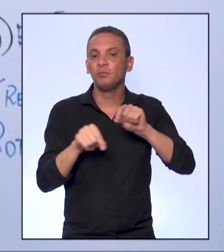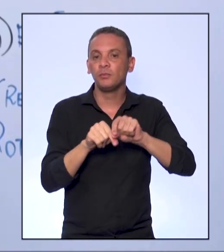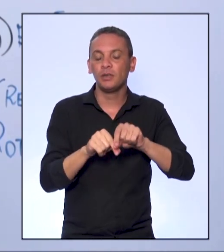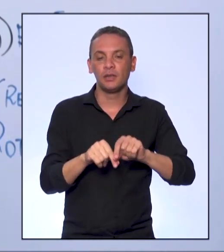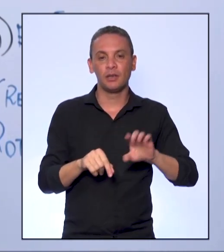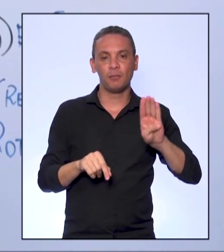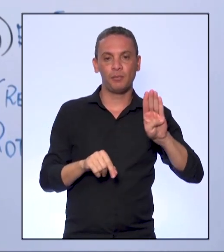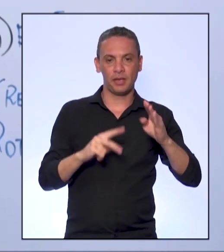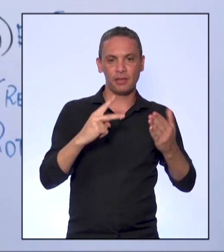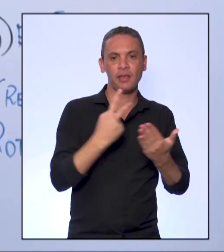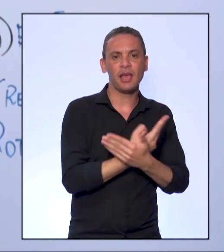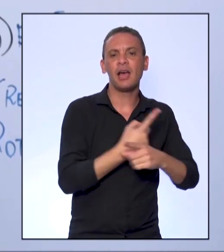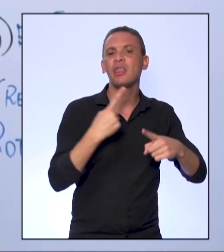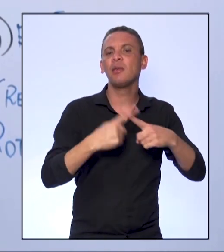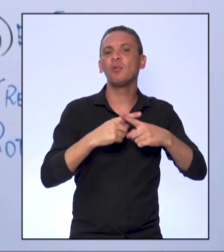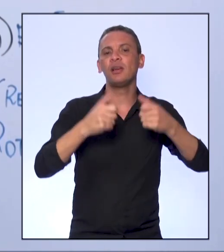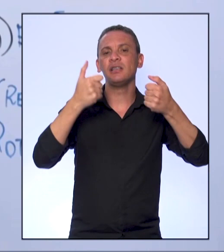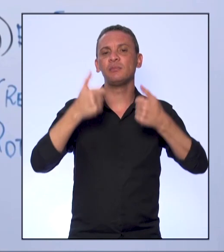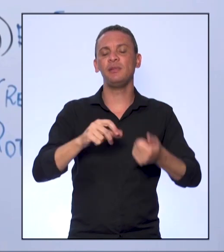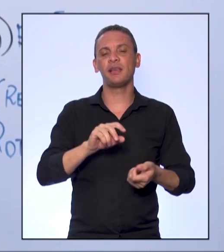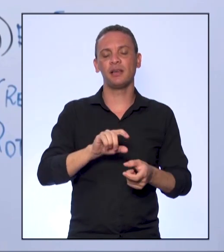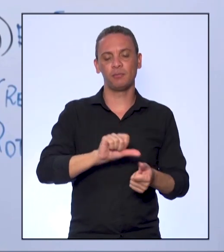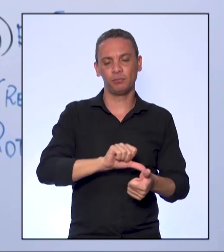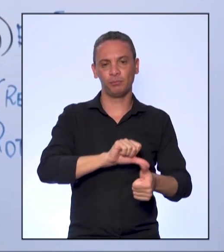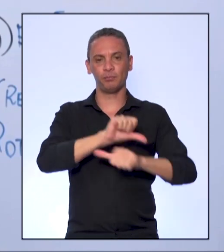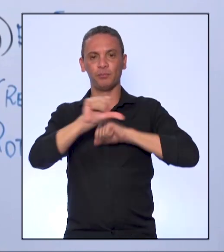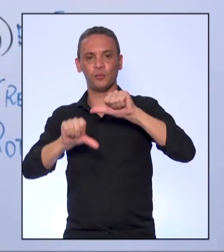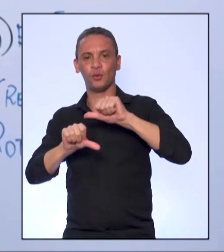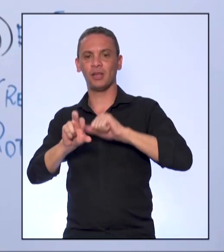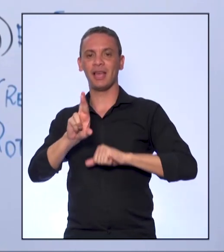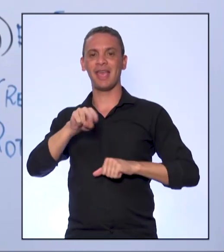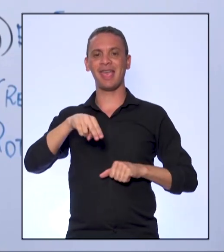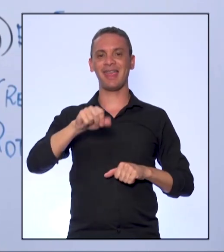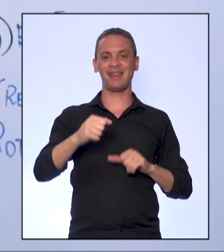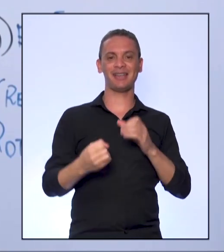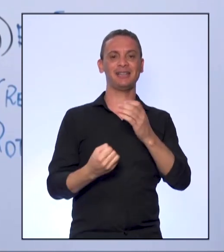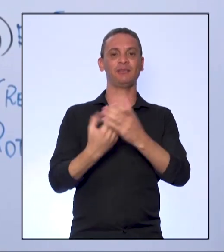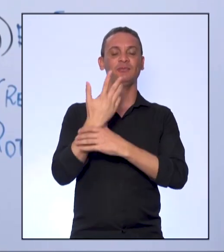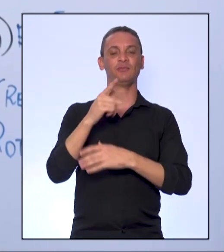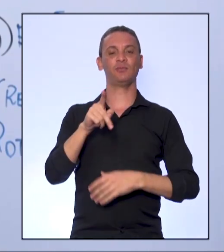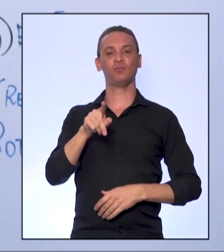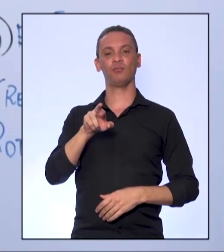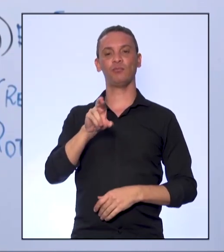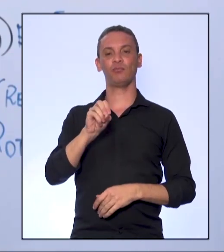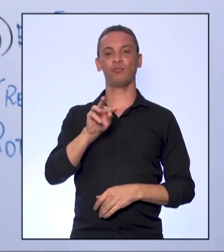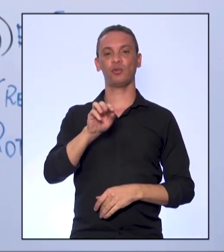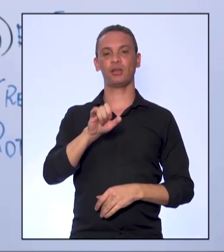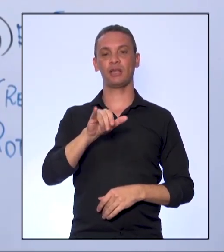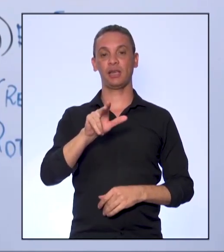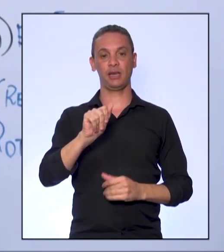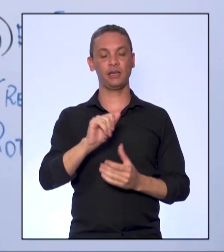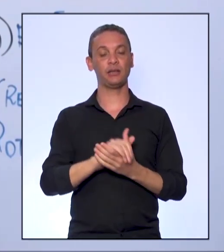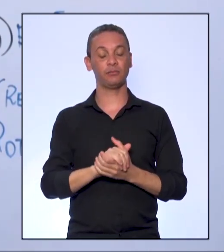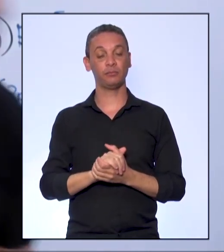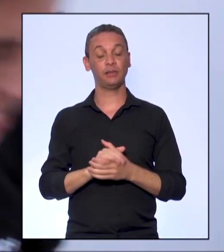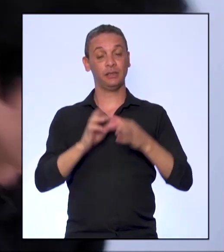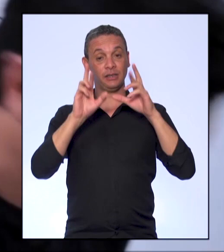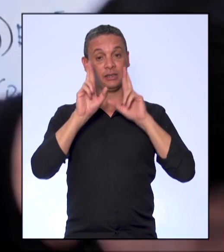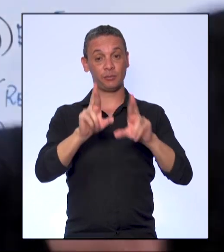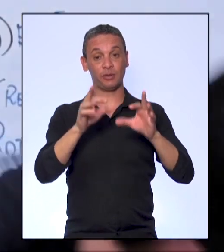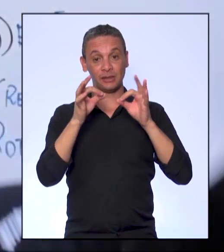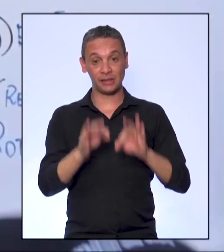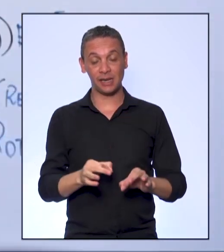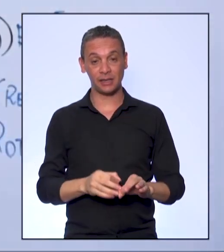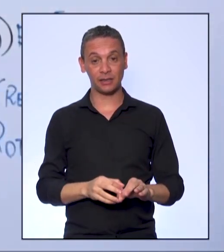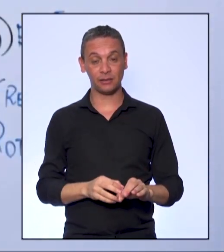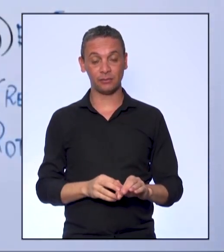B está errada também porque fala de tradução do RNA. Não, tradução é produzir proteína. Então só pode ser a